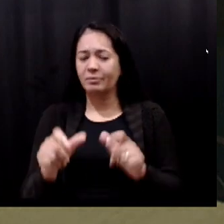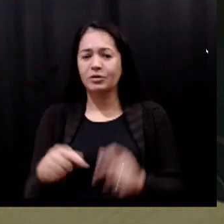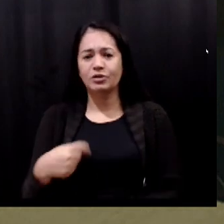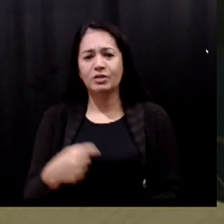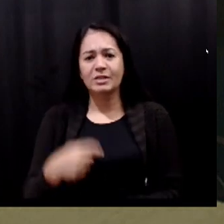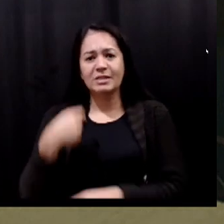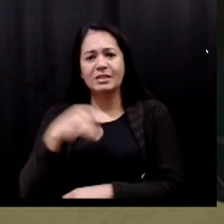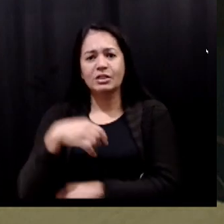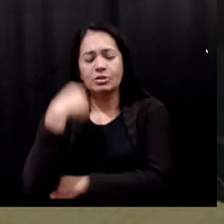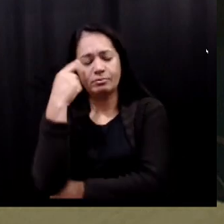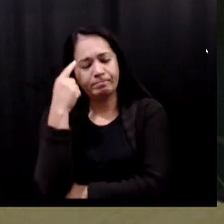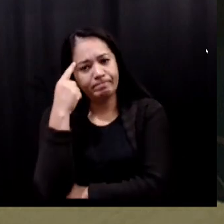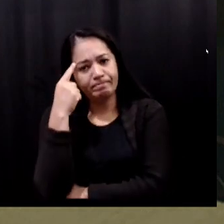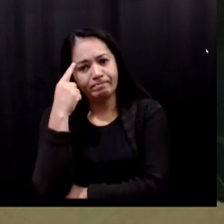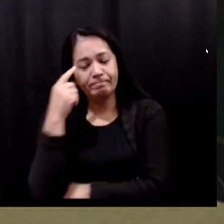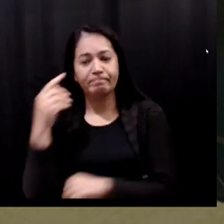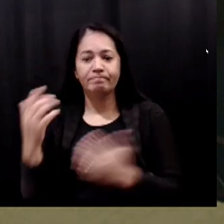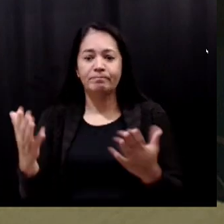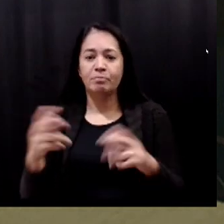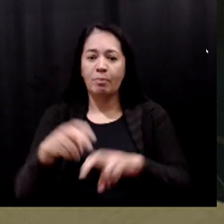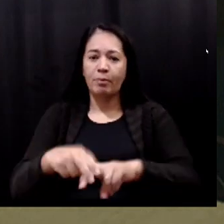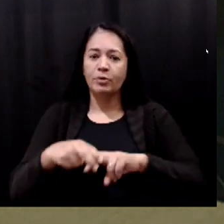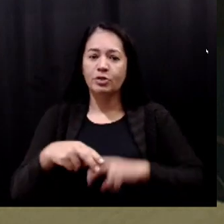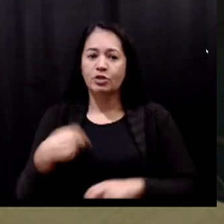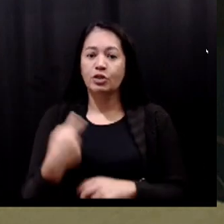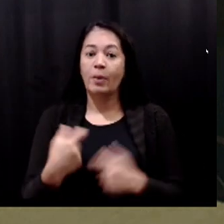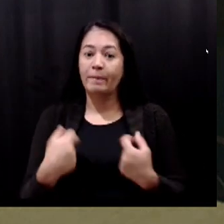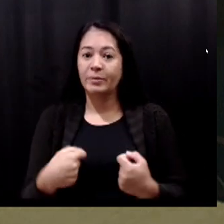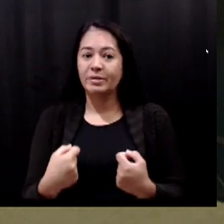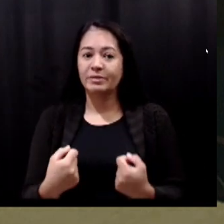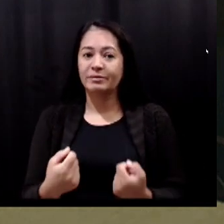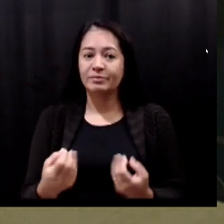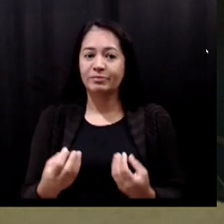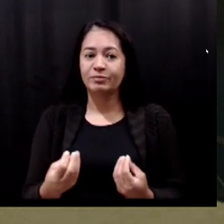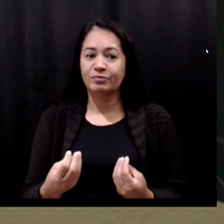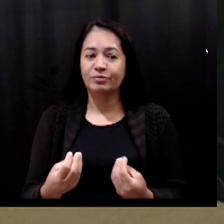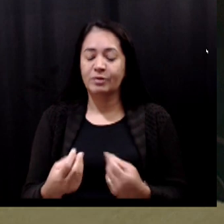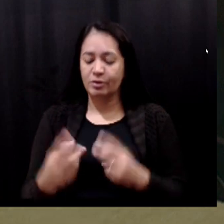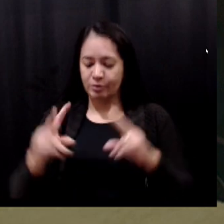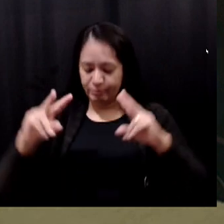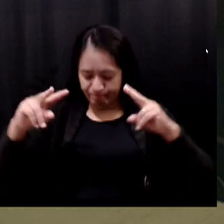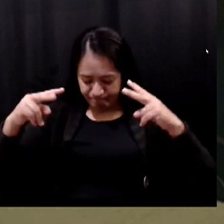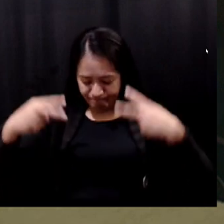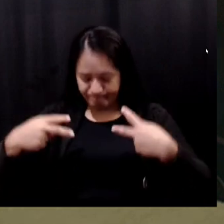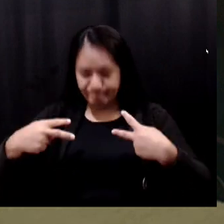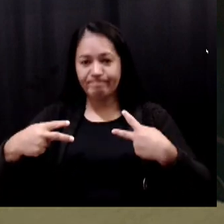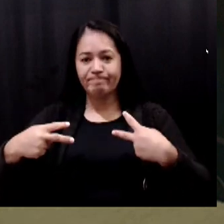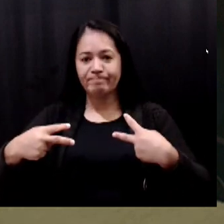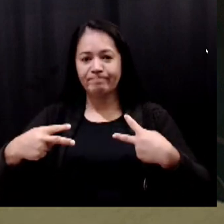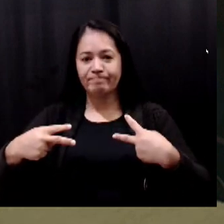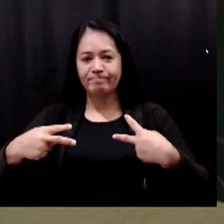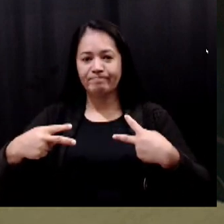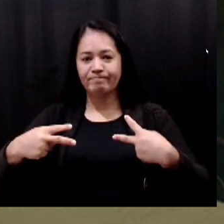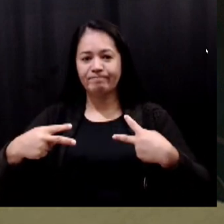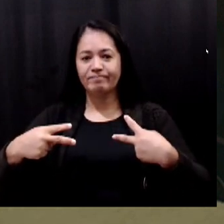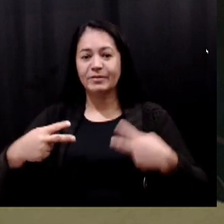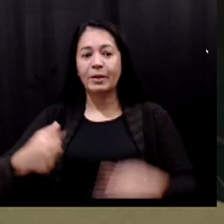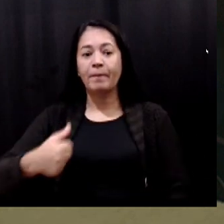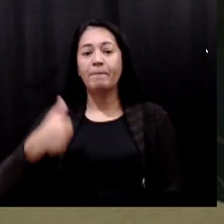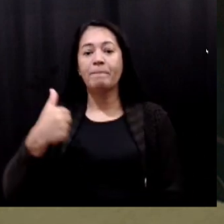Sim. Então, é por isso que a gente precisa de olhar para nós mesmos e primeiro ter o